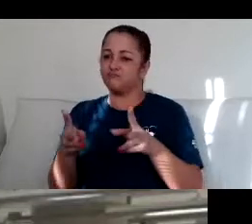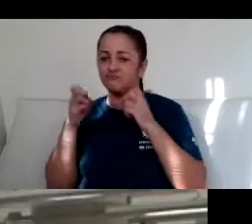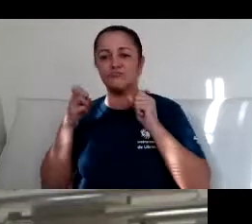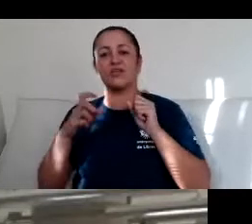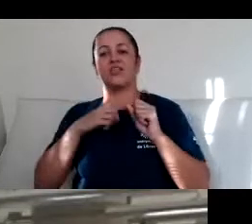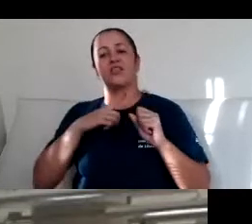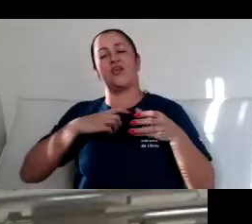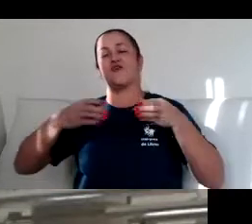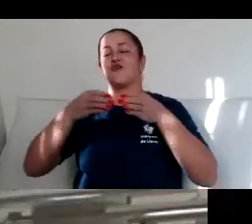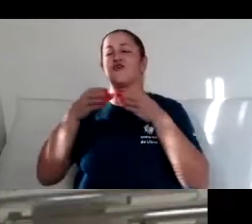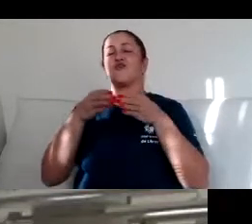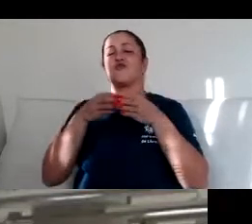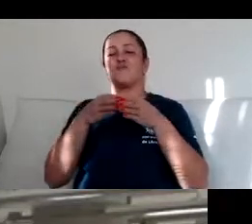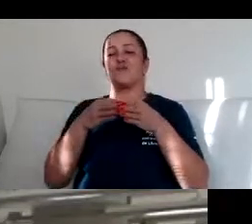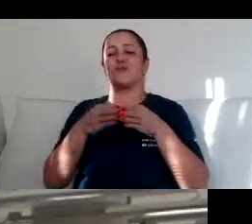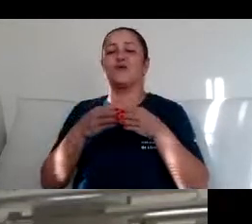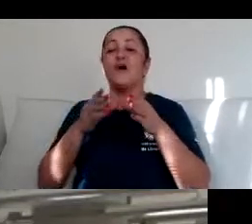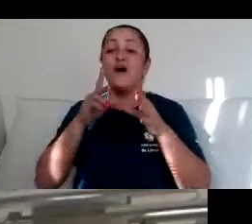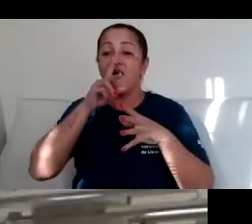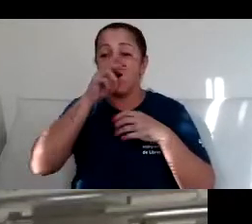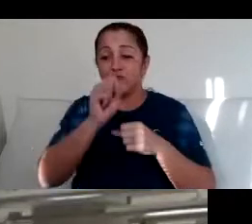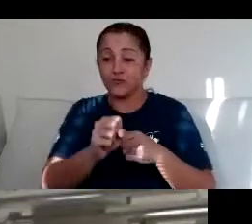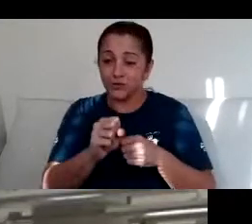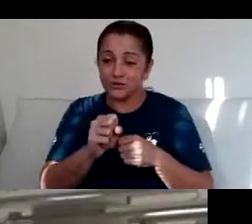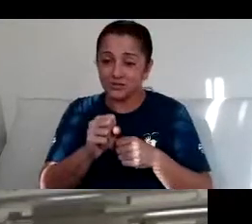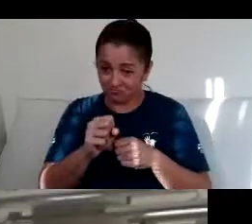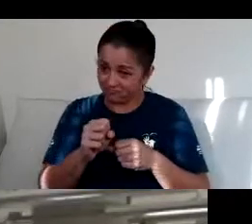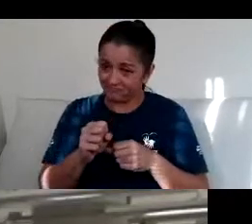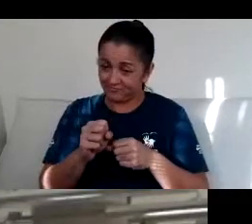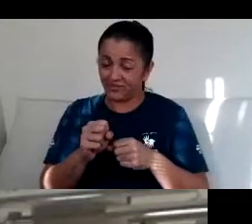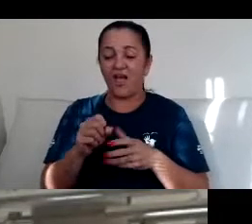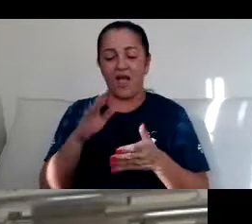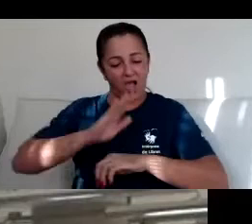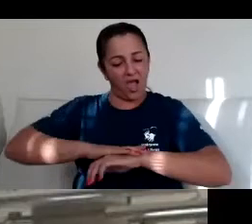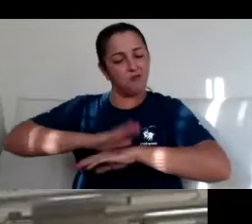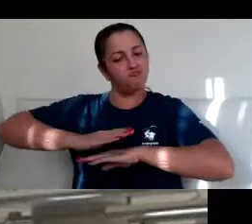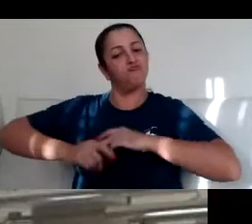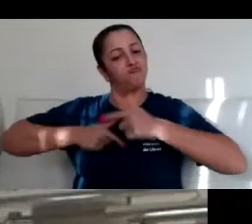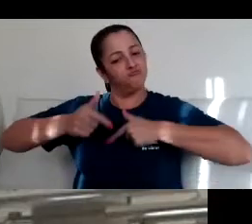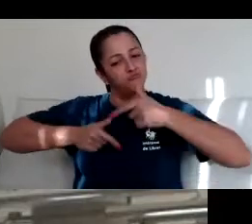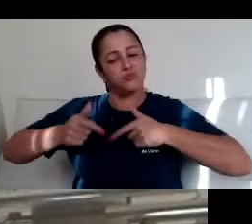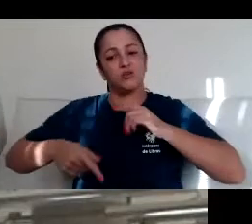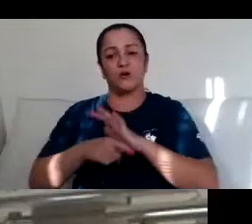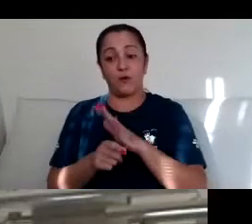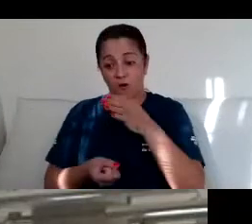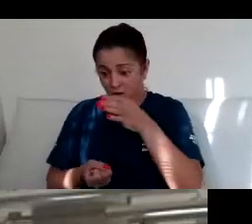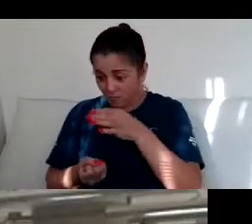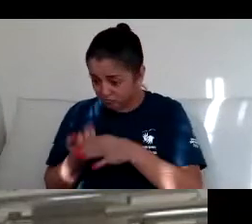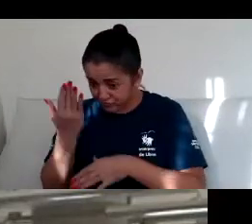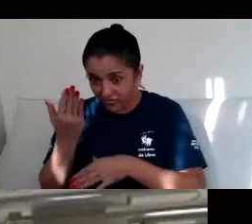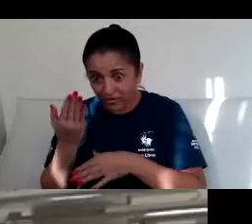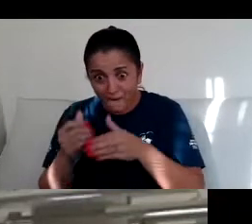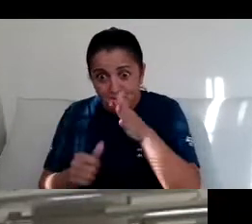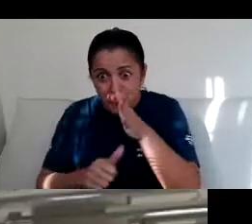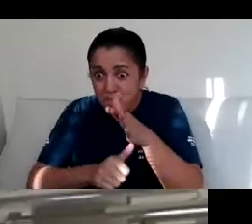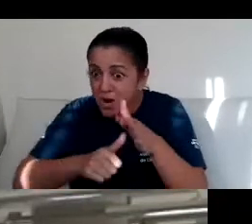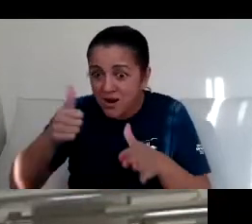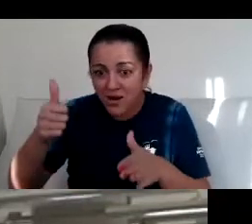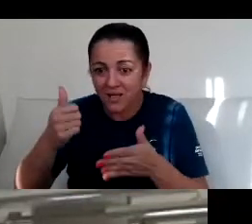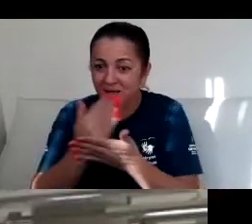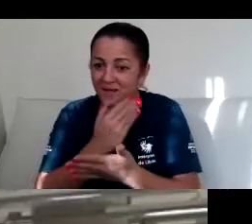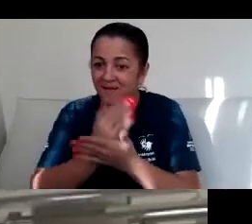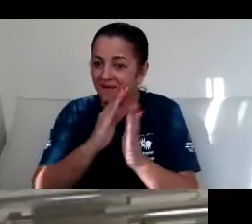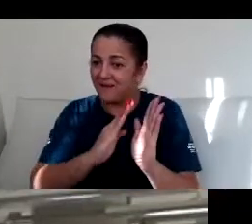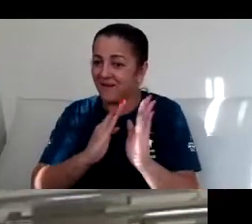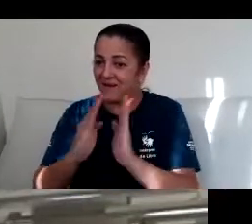Força Ativa coletivo que fundou a primeira biblioteca pública do bairro, a Biblioteca Comunitária Solano